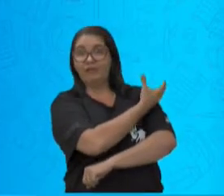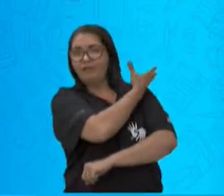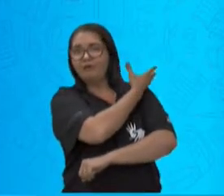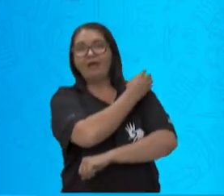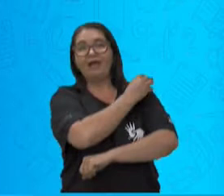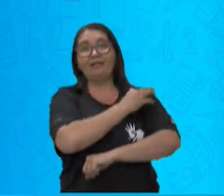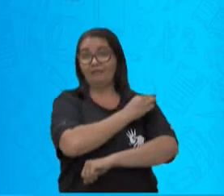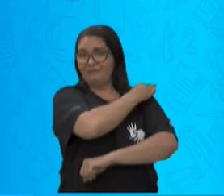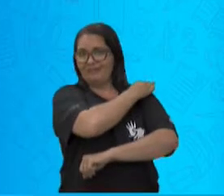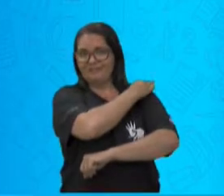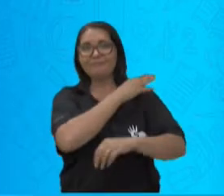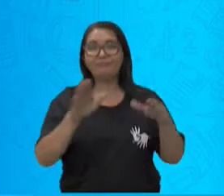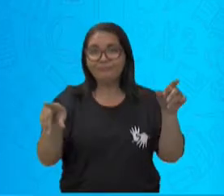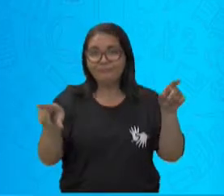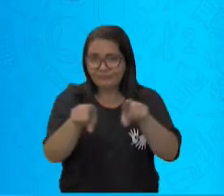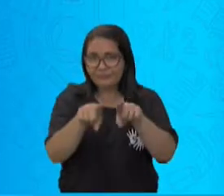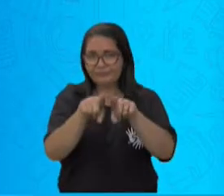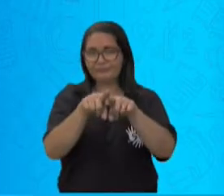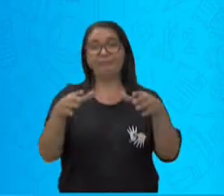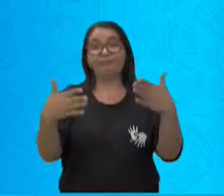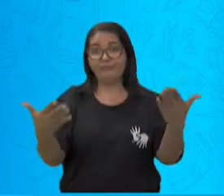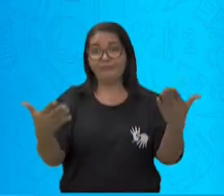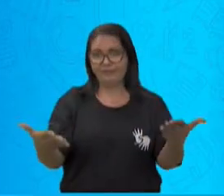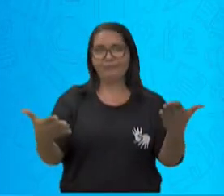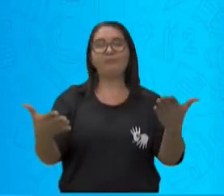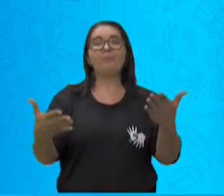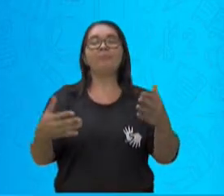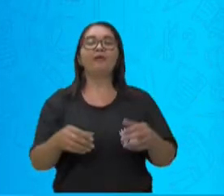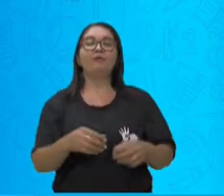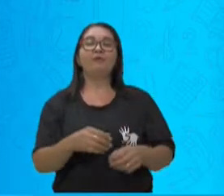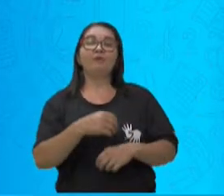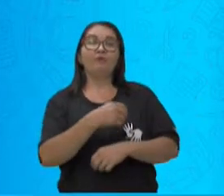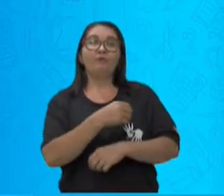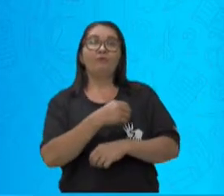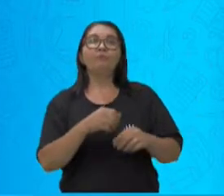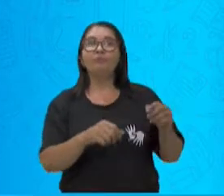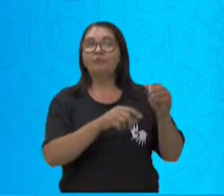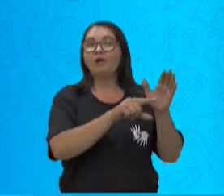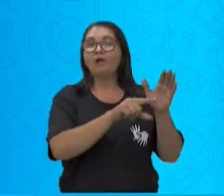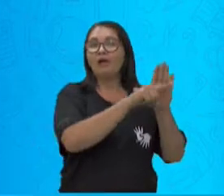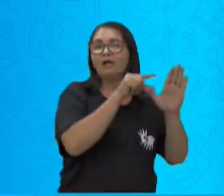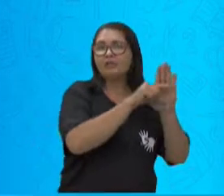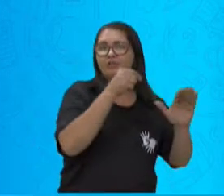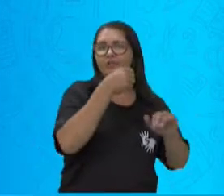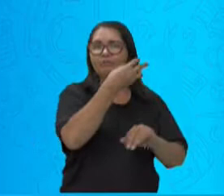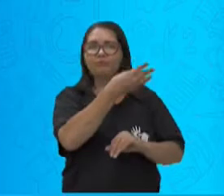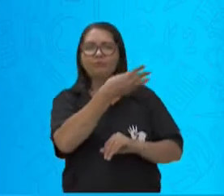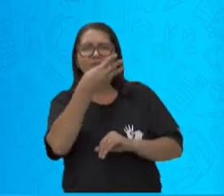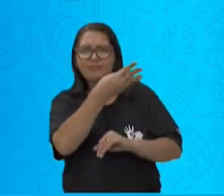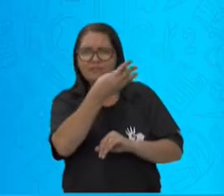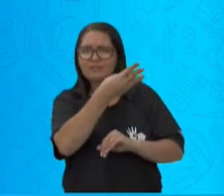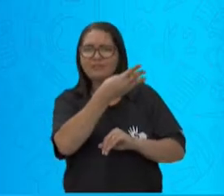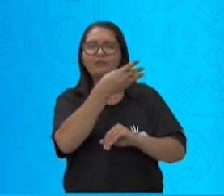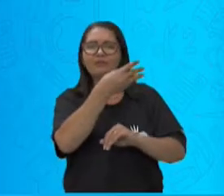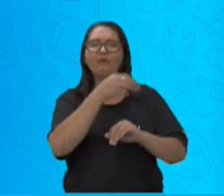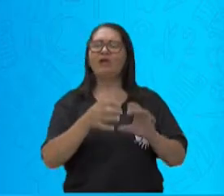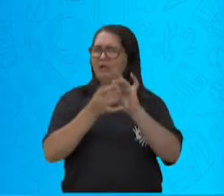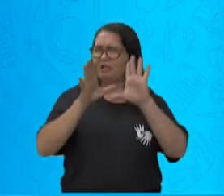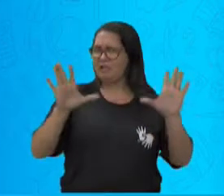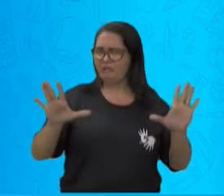10ª. Da redação. Artigo 3º. O tema da produção de texto é